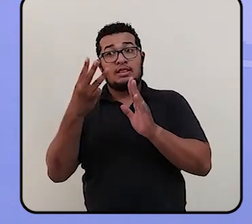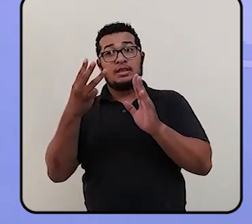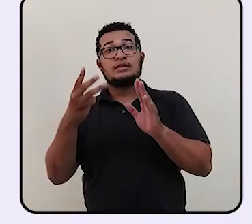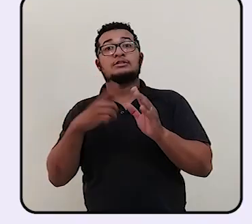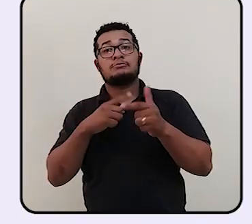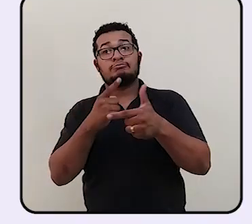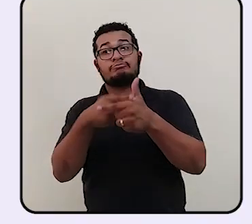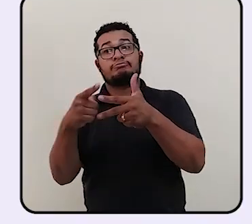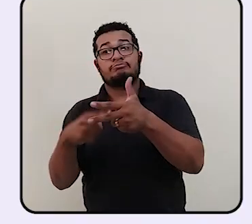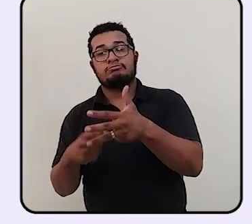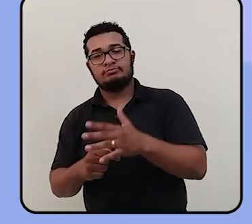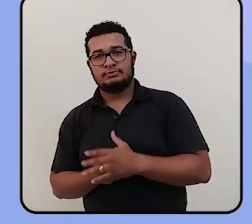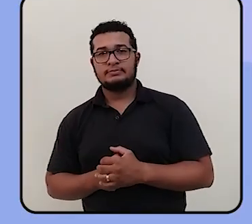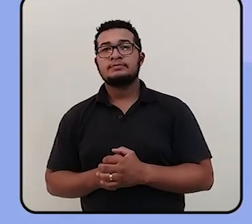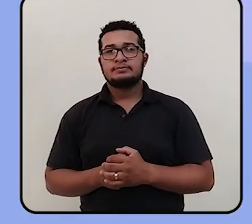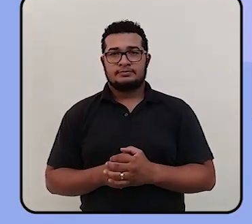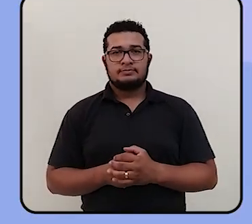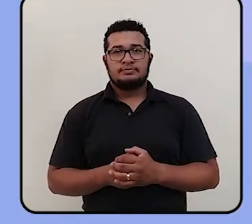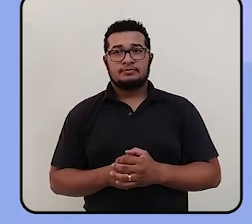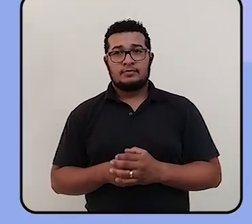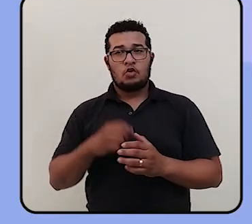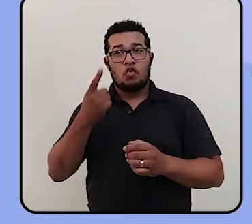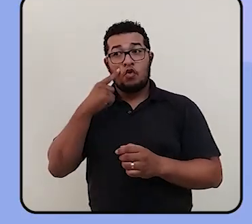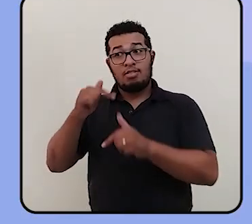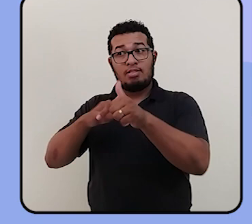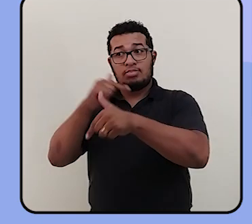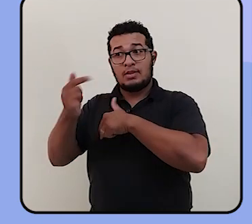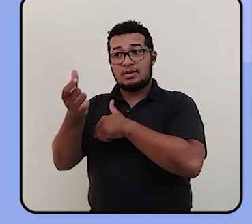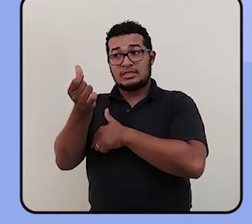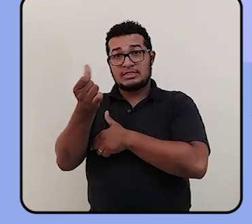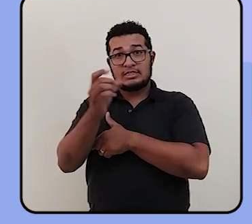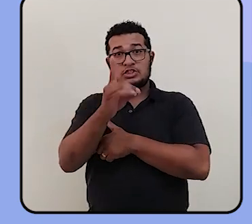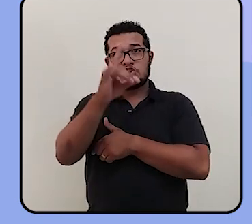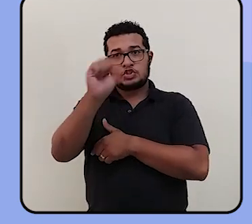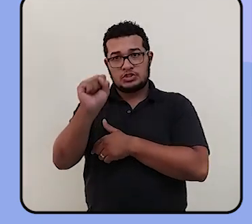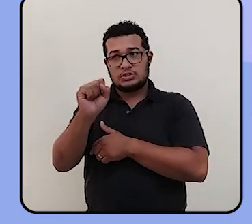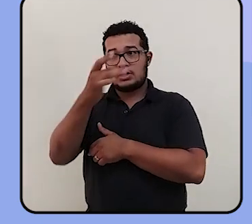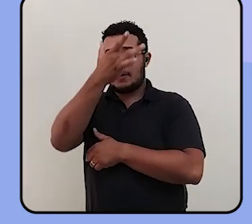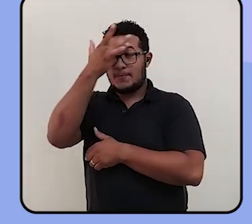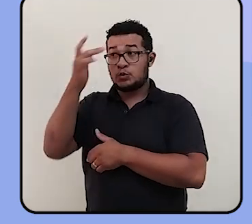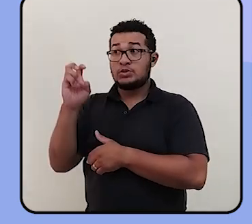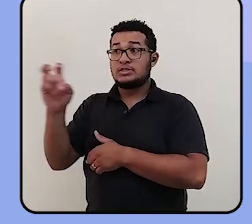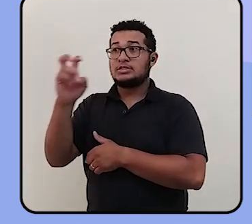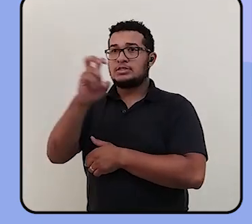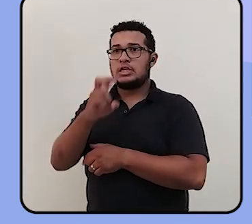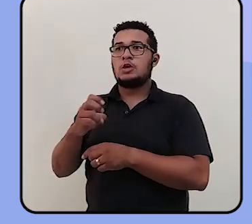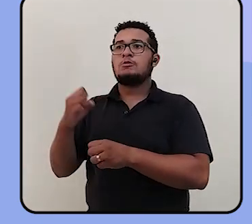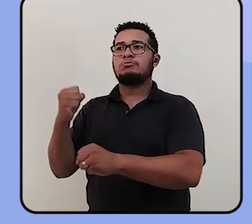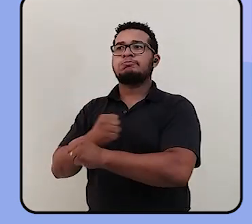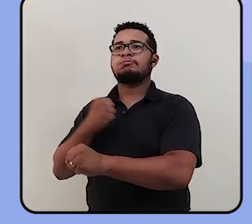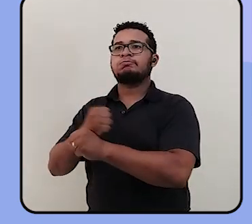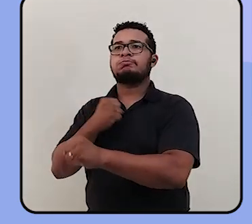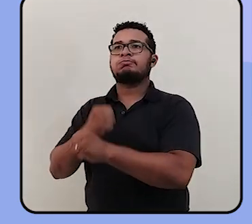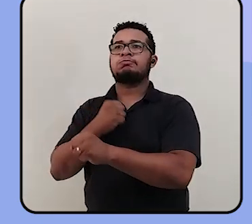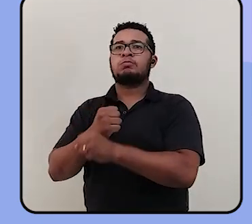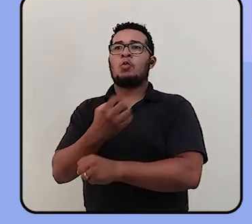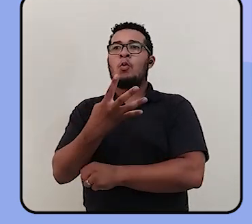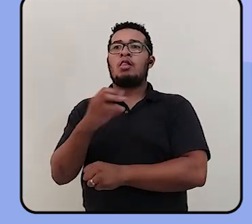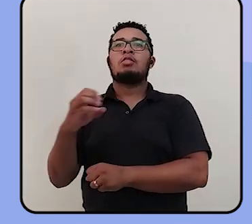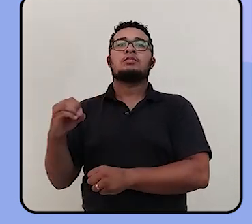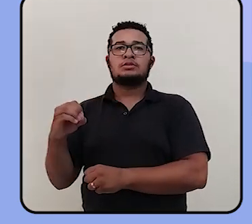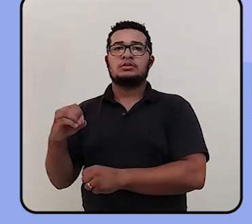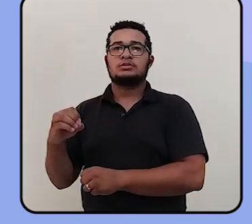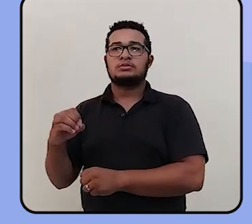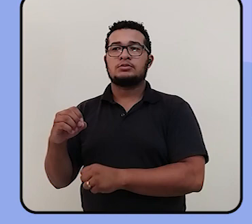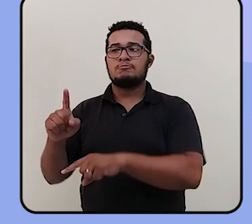composta. Se liga aí. Trabalhando 6 dias, 5 operários produzem 400